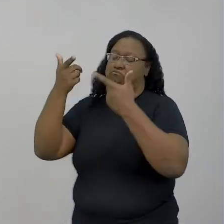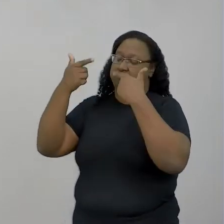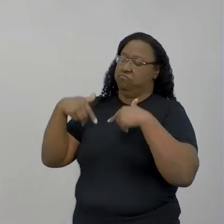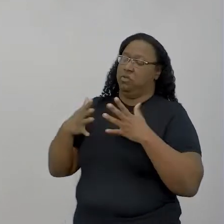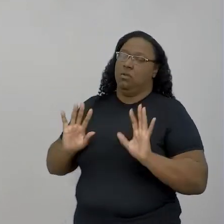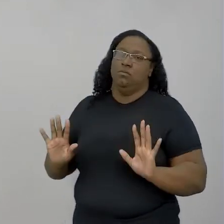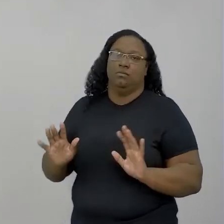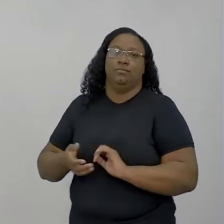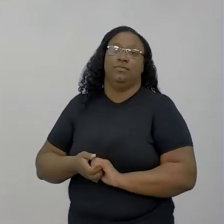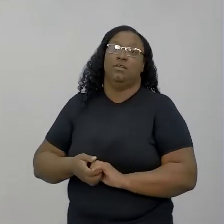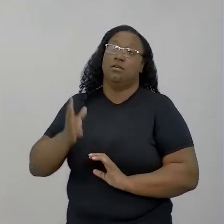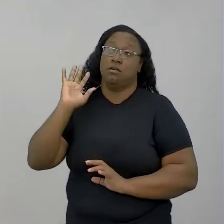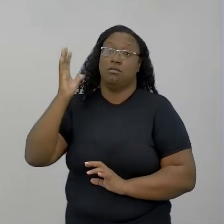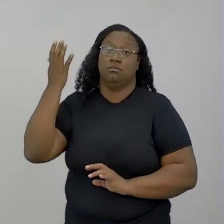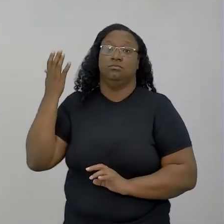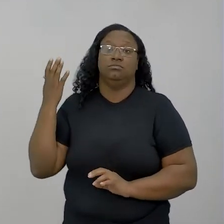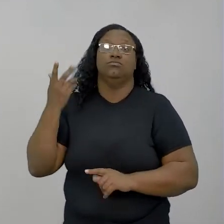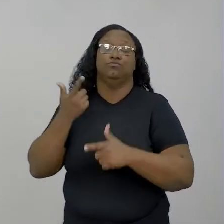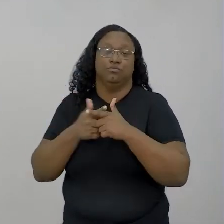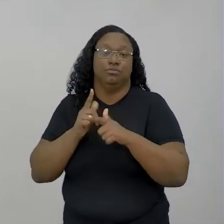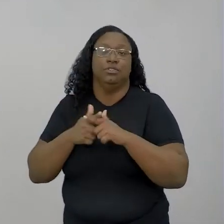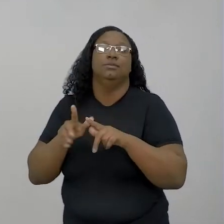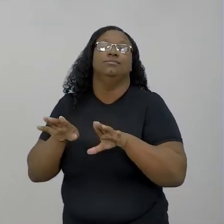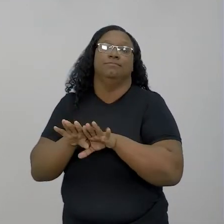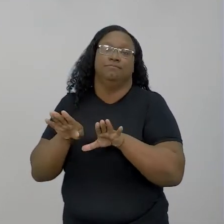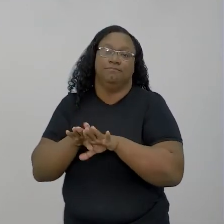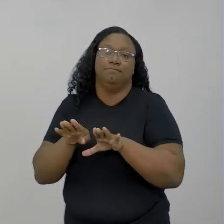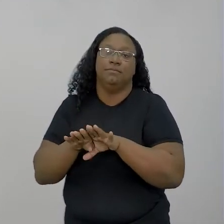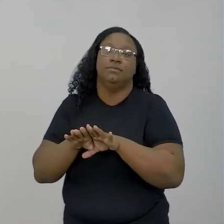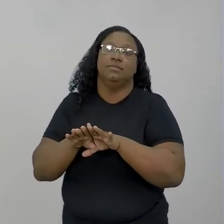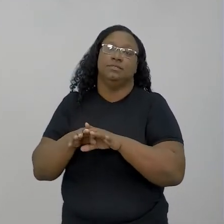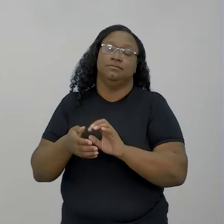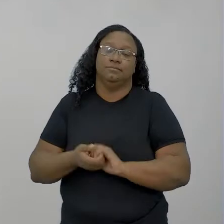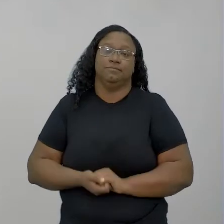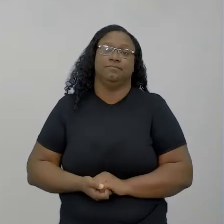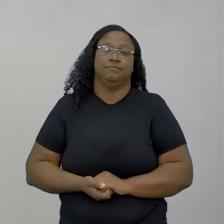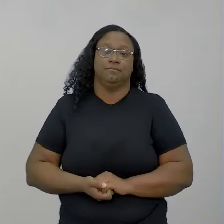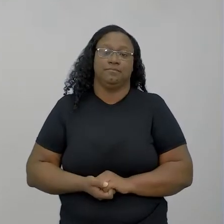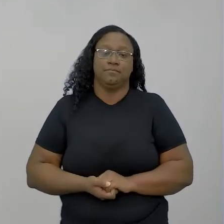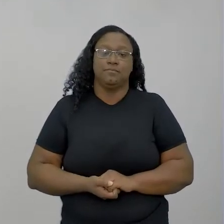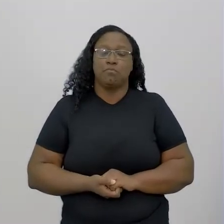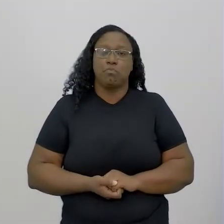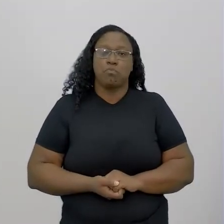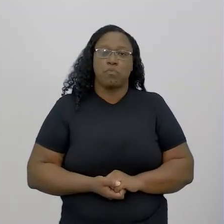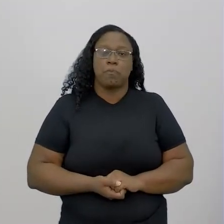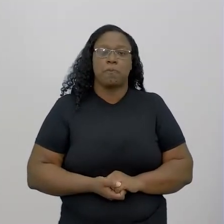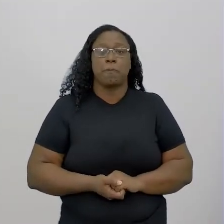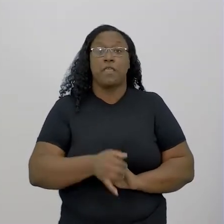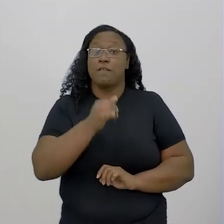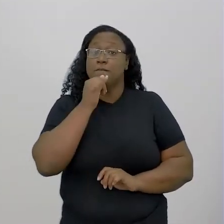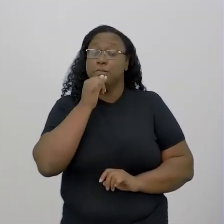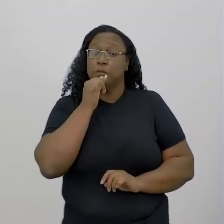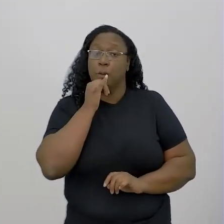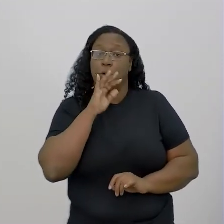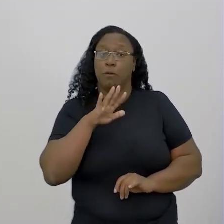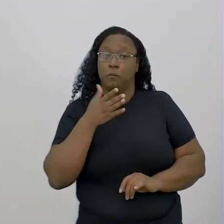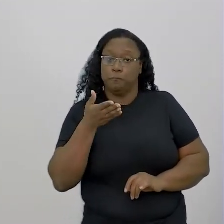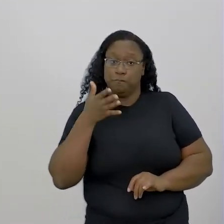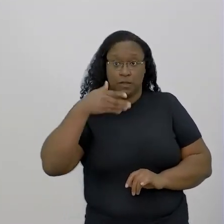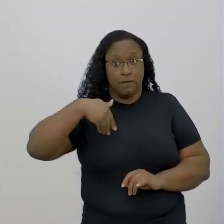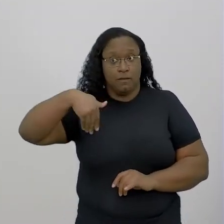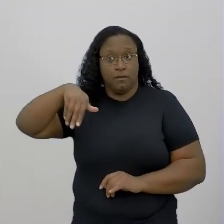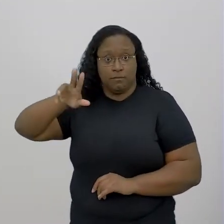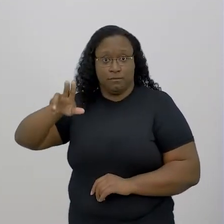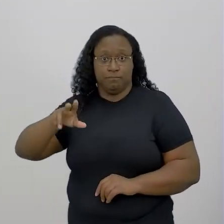seleção natural, né, de patógenos e micro-organismos que são mais resistentes. É por isso que, por exemplo, quando a gente vai hoje à farmácia